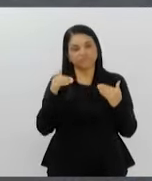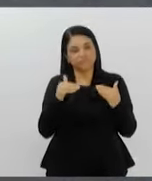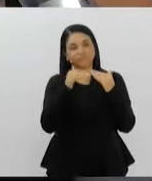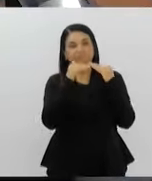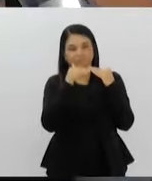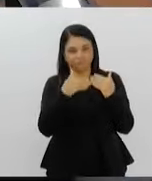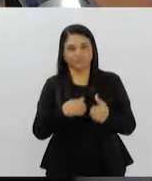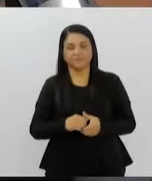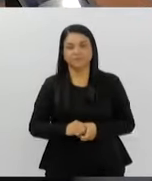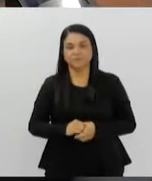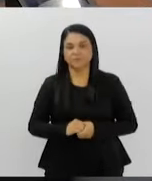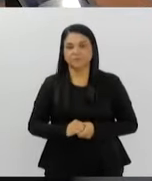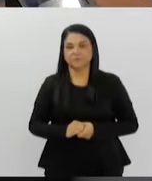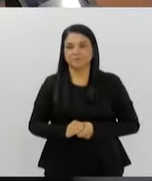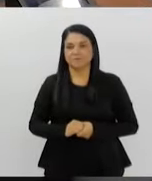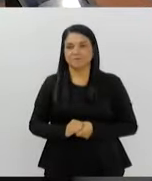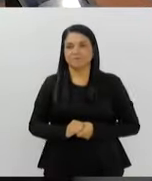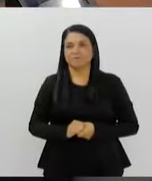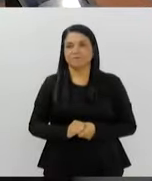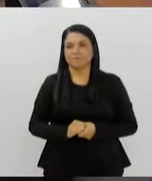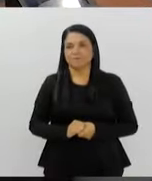congratulo.